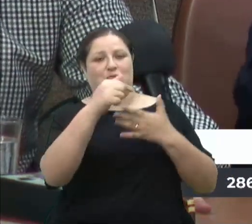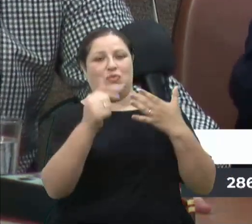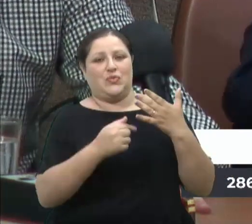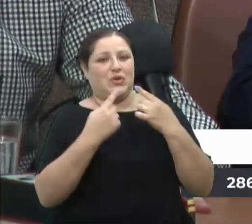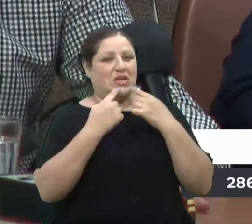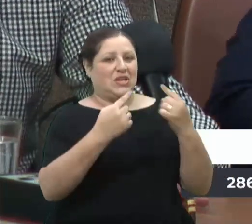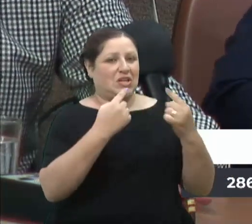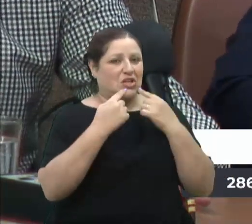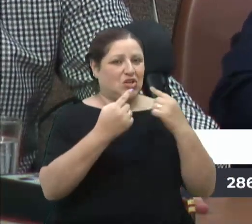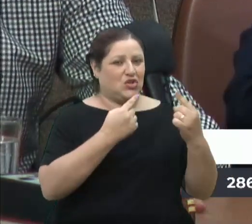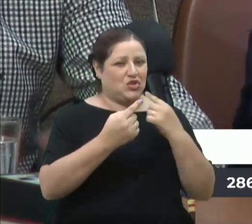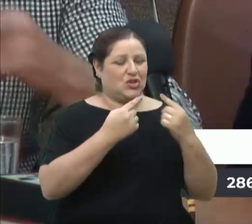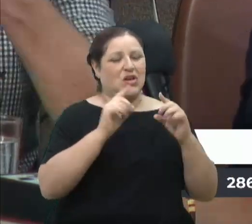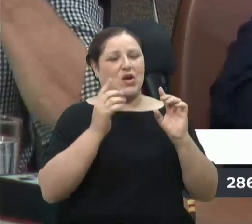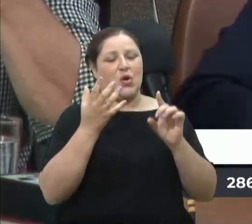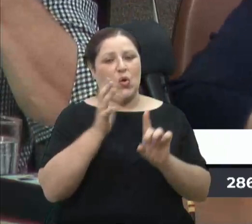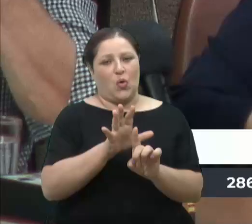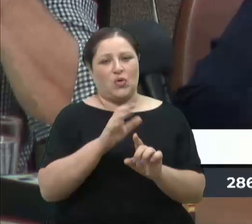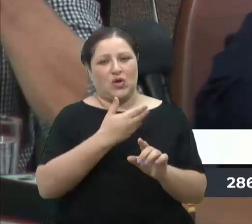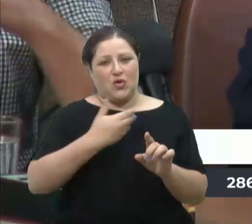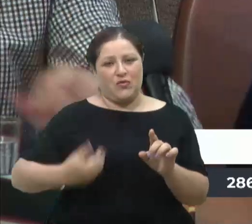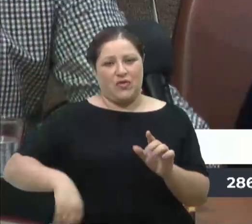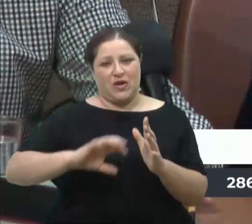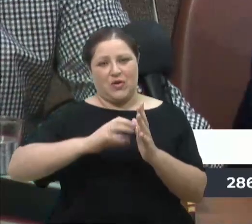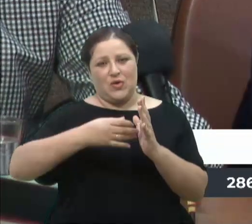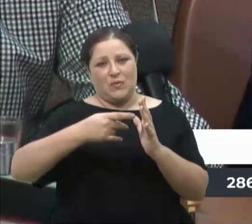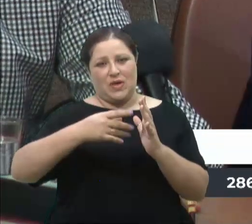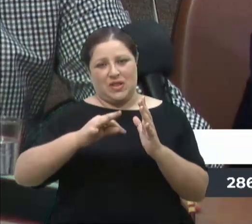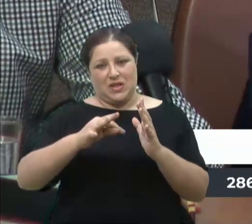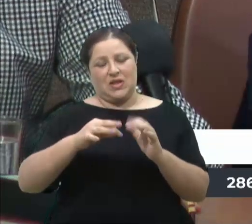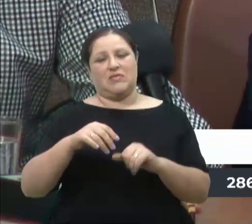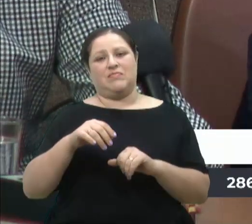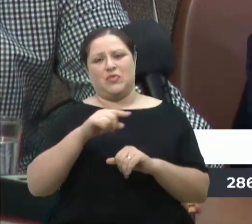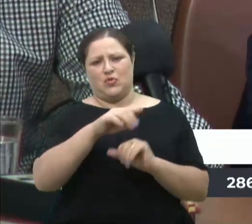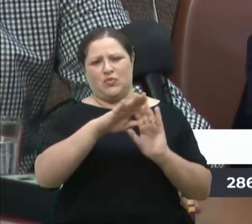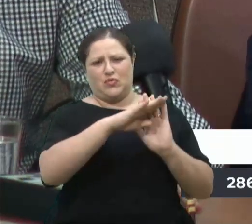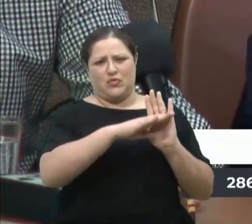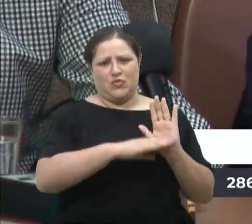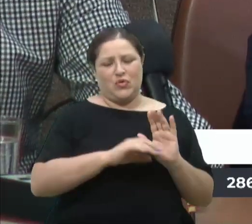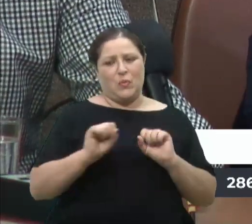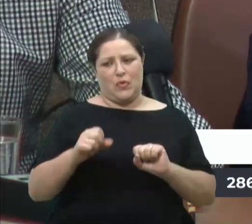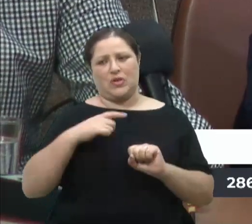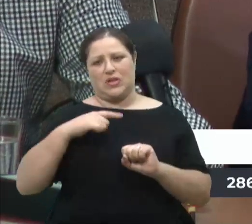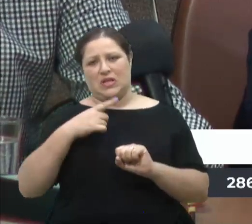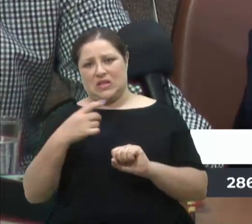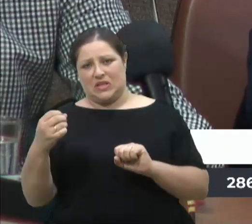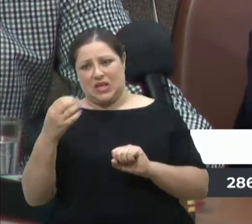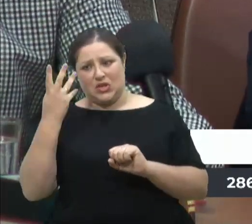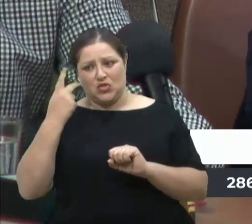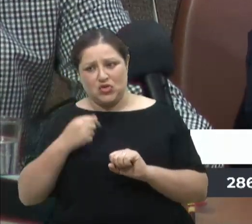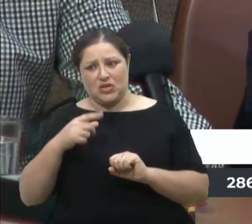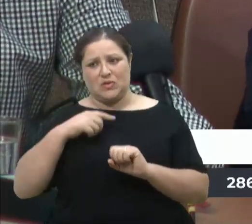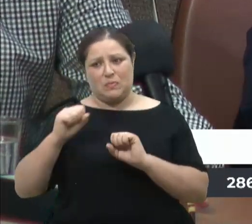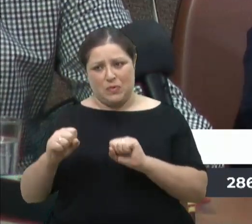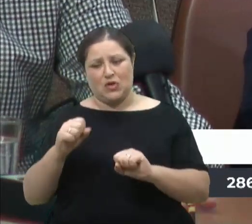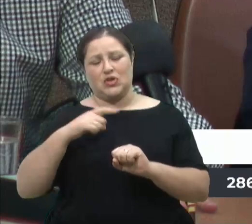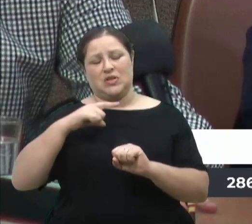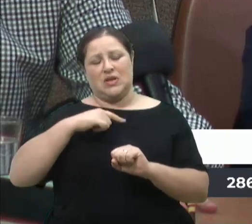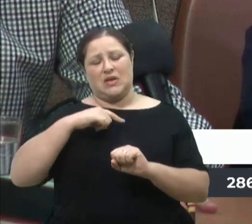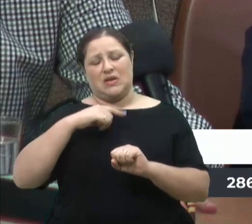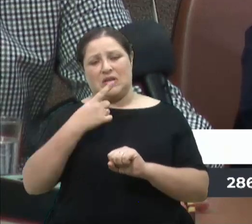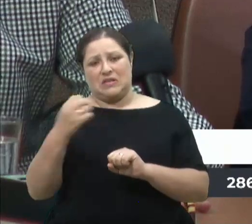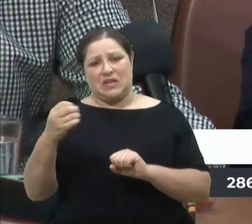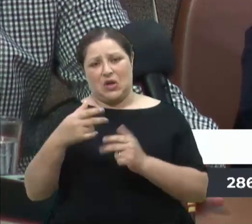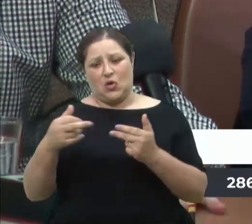aqui O senhor já fez uma lista e a gente esse 100 dias pode ter 100 coisas erradas que foram feitas mas o que mais me incomoda mais me incomoda